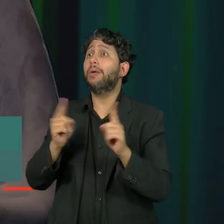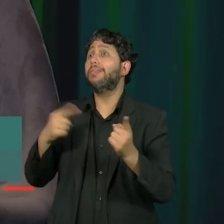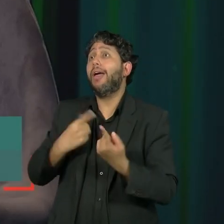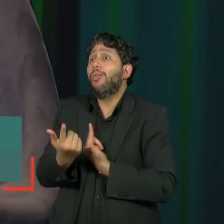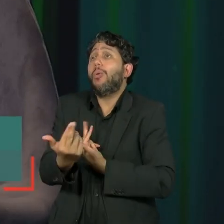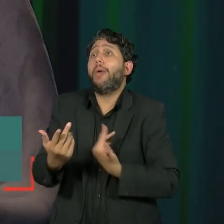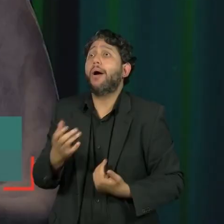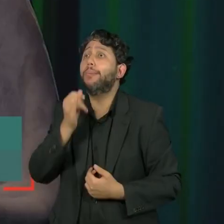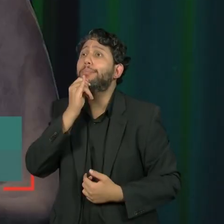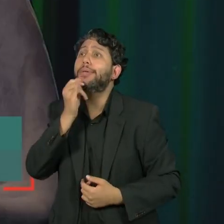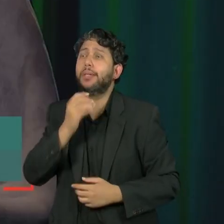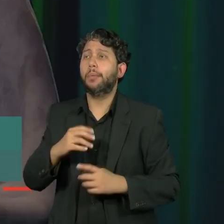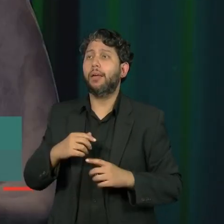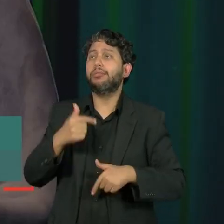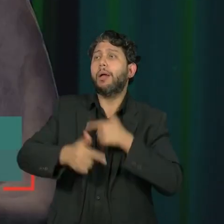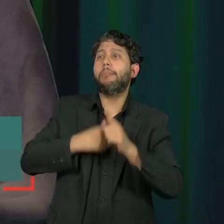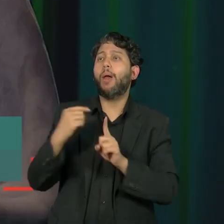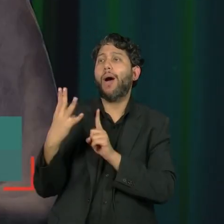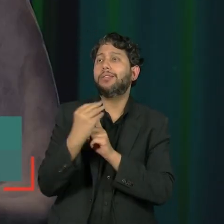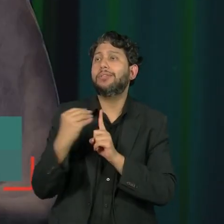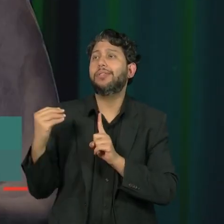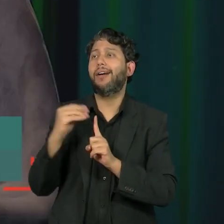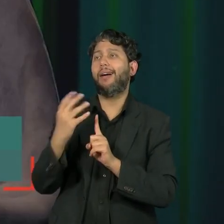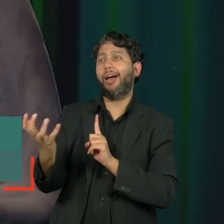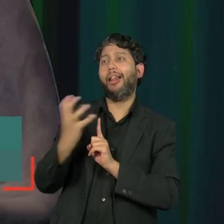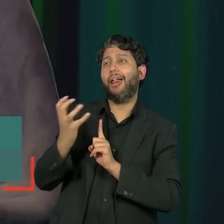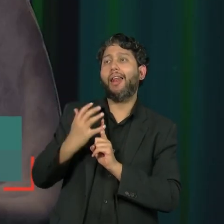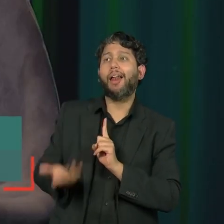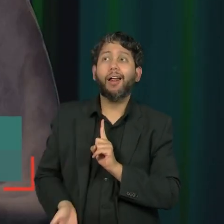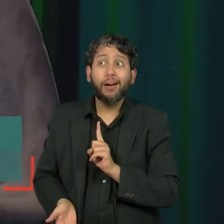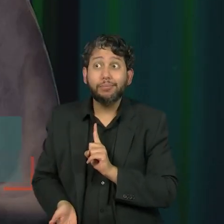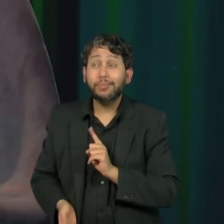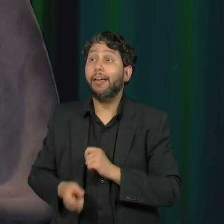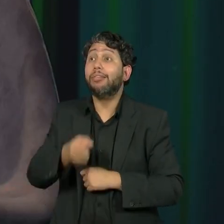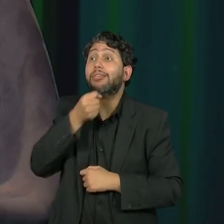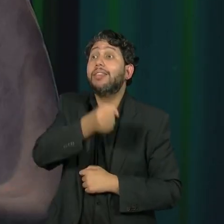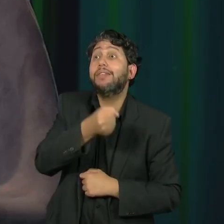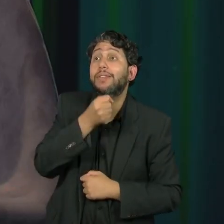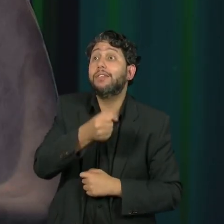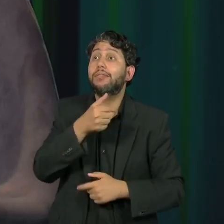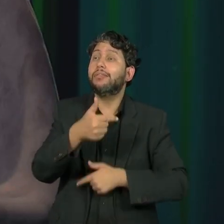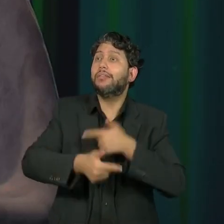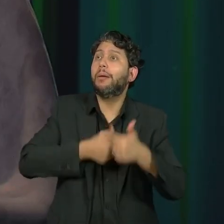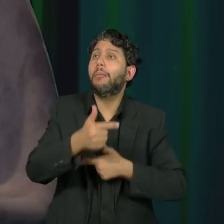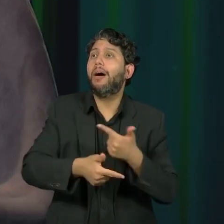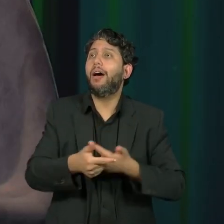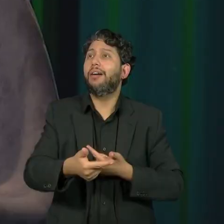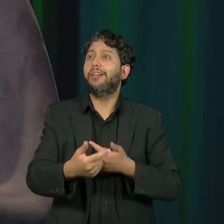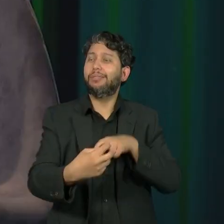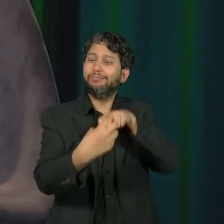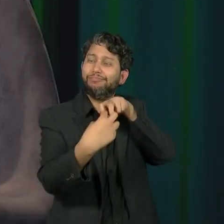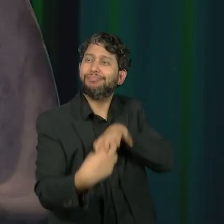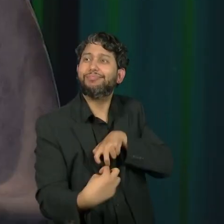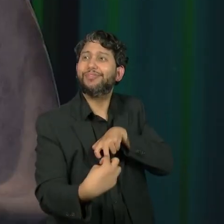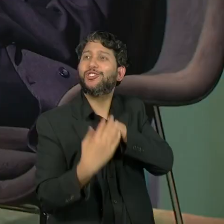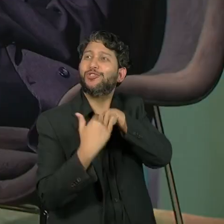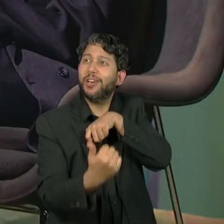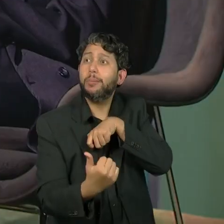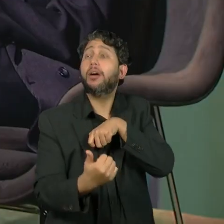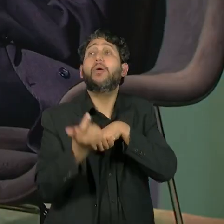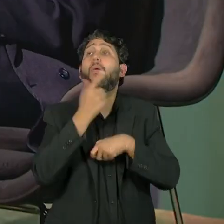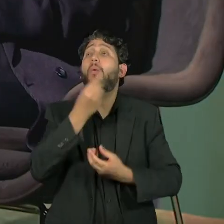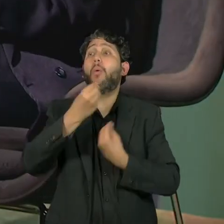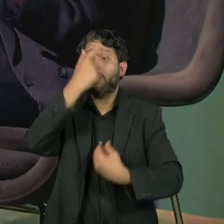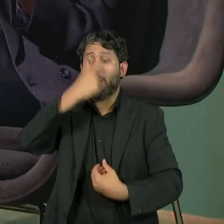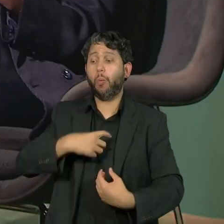o assédio no ambiente de trabalho, como se comportar numa entrevista de emprego, enfim. O Corre vem para falar